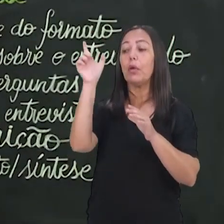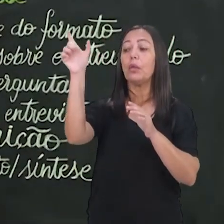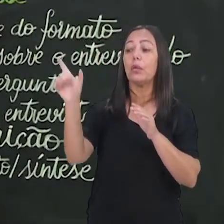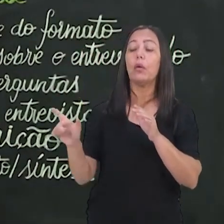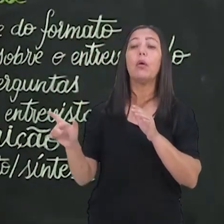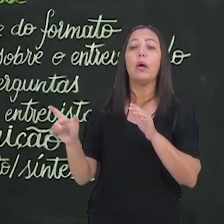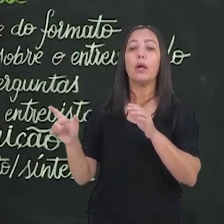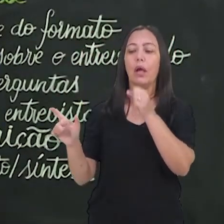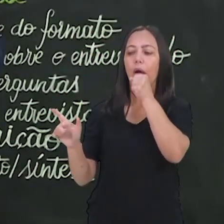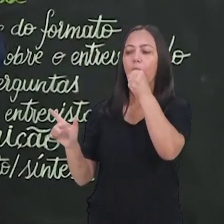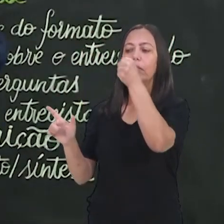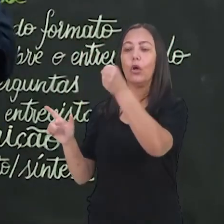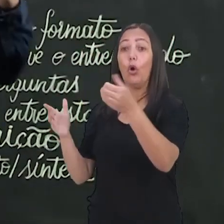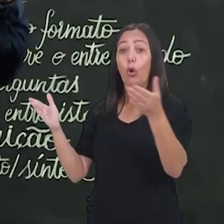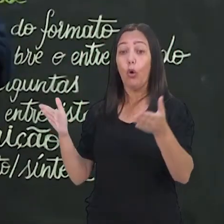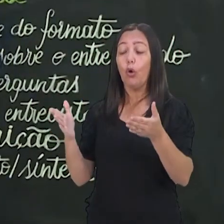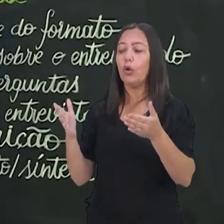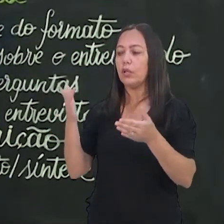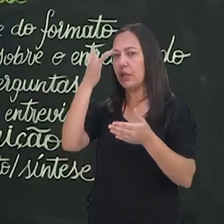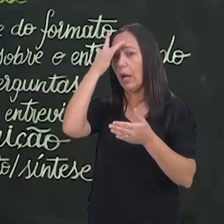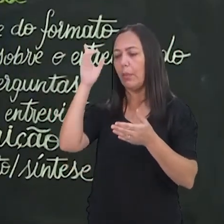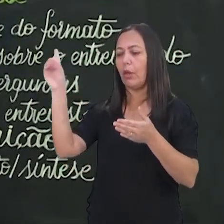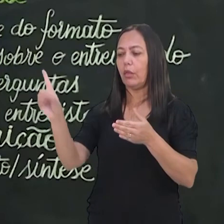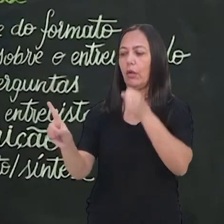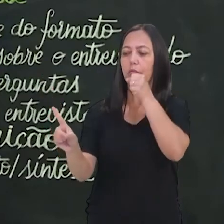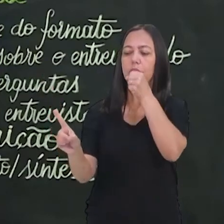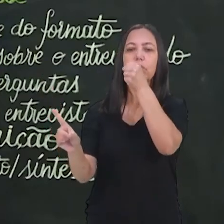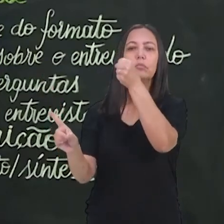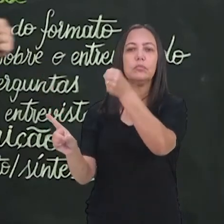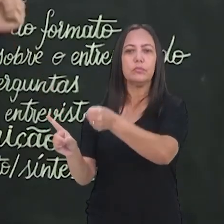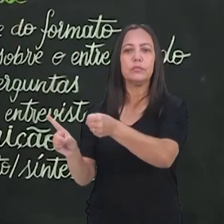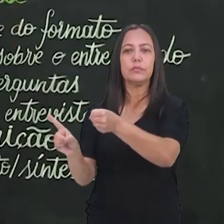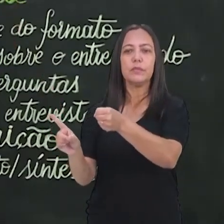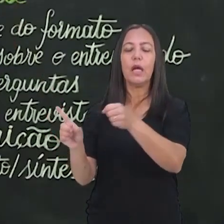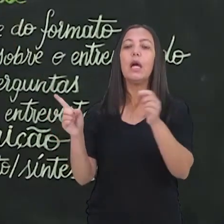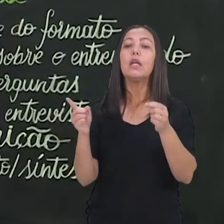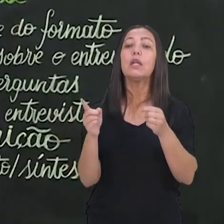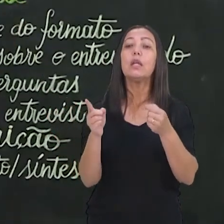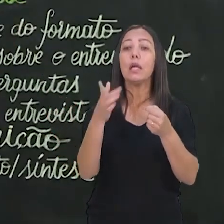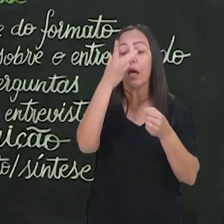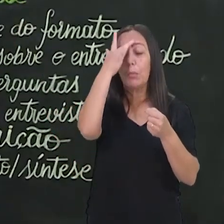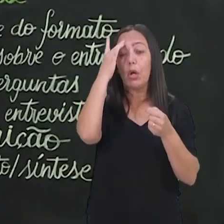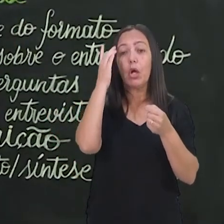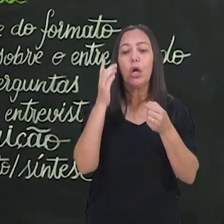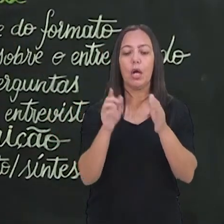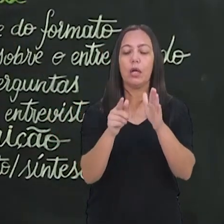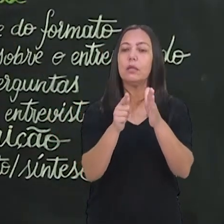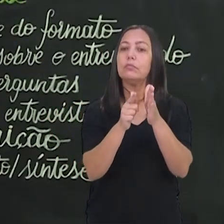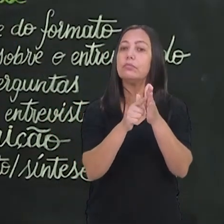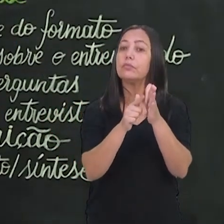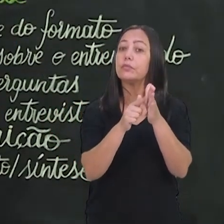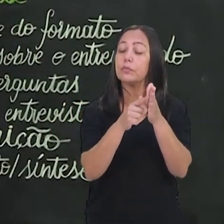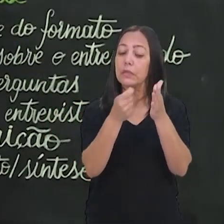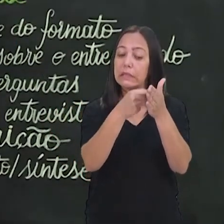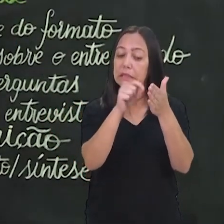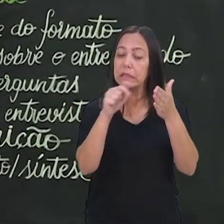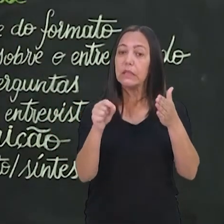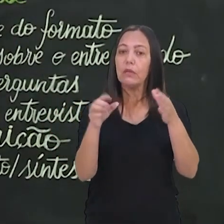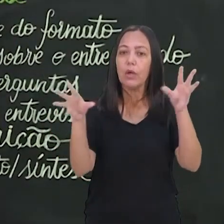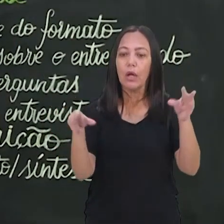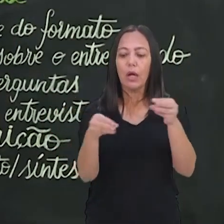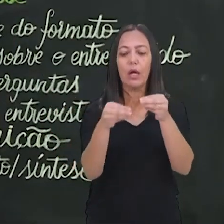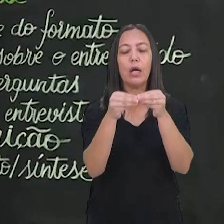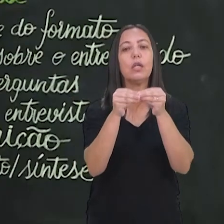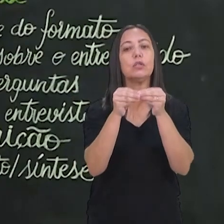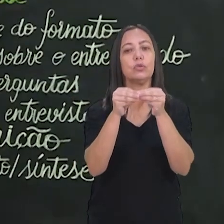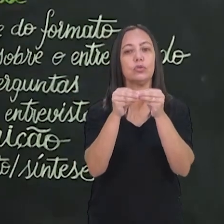do programa? Hoje vamos receber fulano de tal, famoso músico. Ele faz um resumo. Quando você vai transcrever a entrevista que nasce na oralidade para um